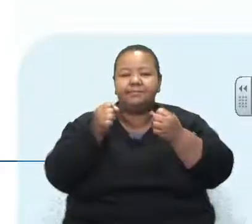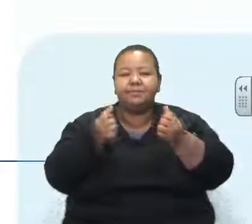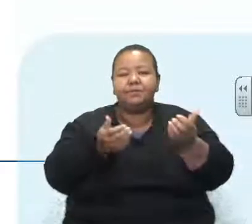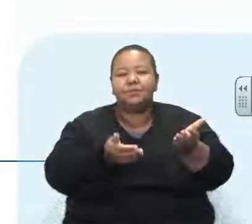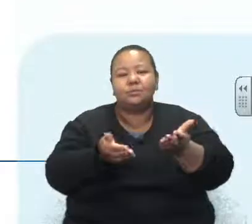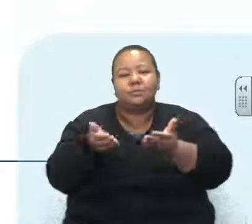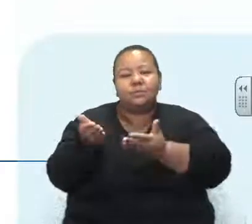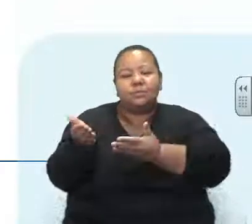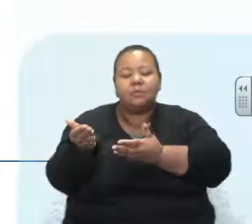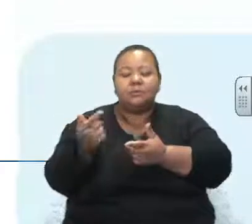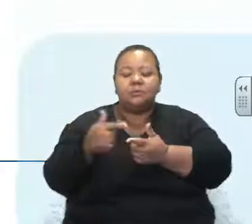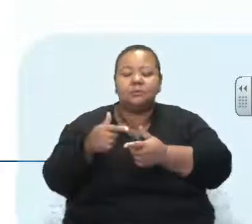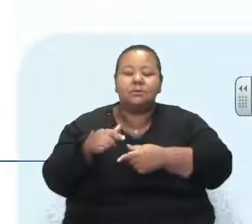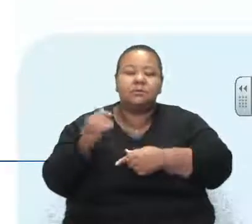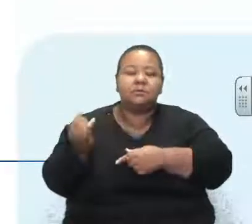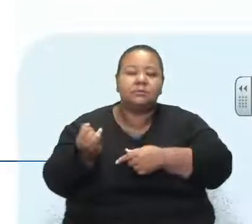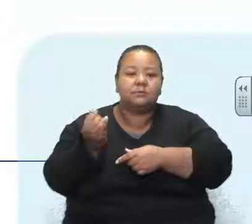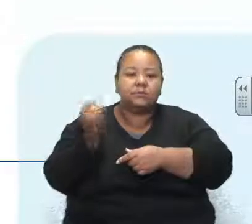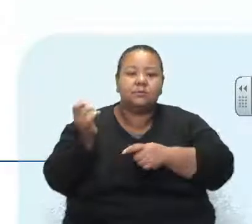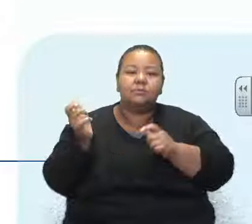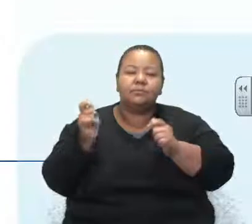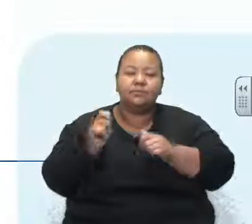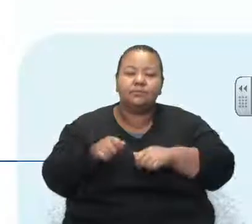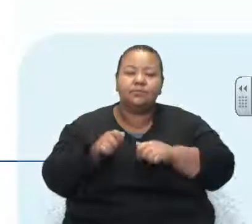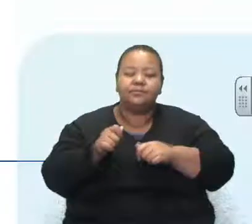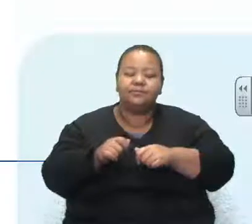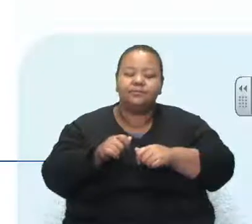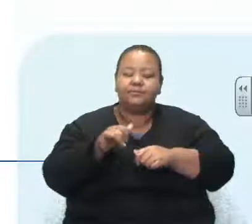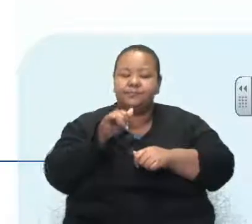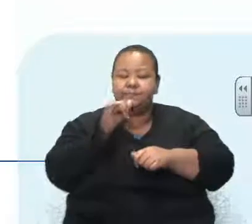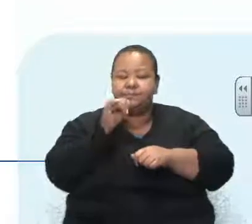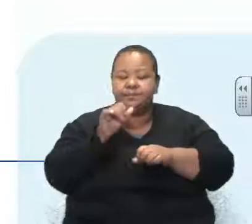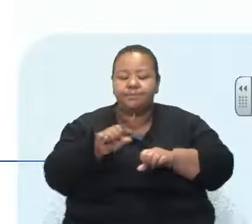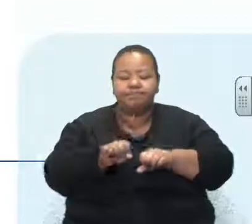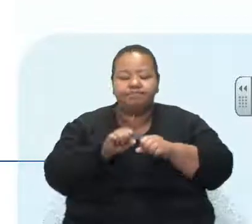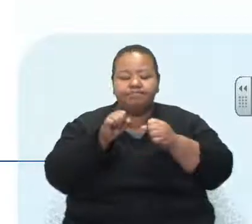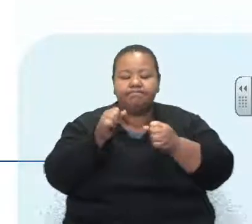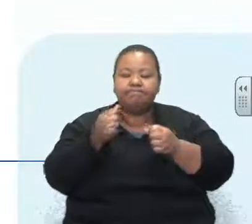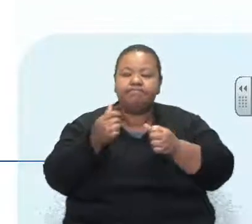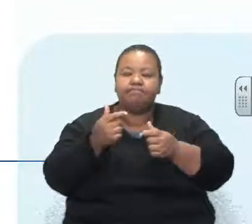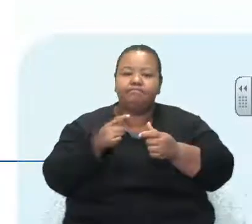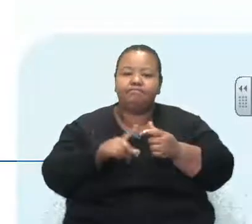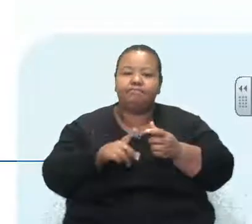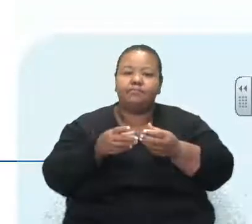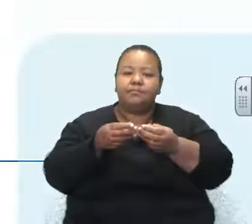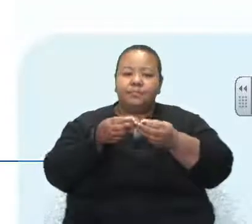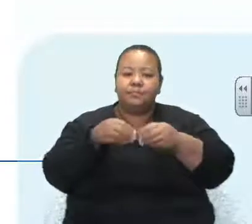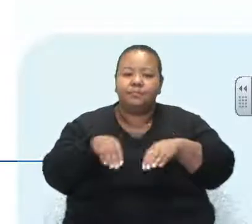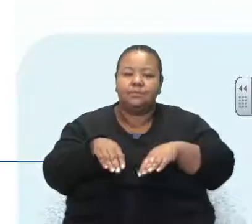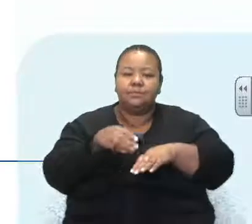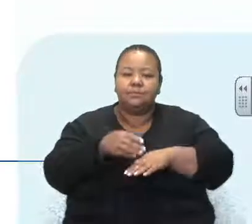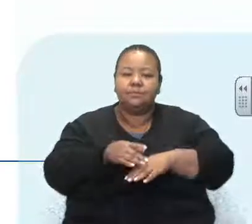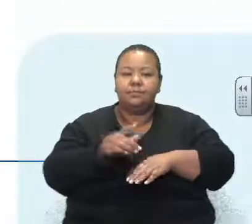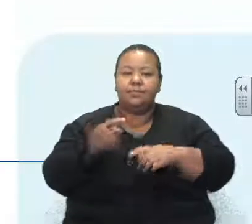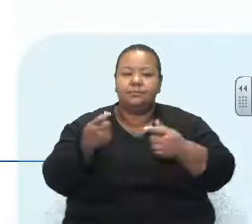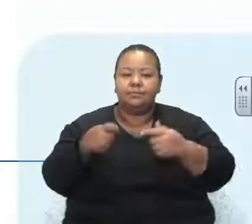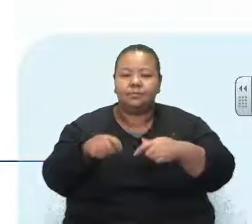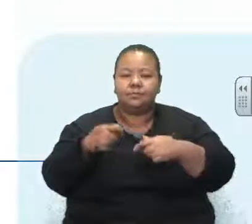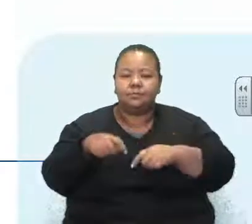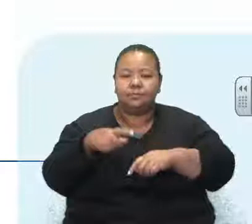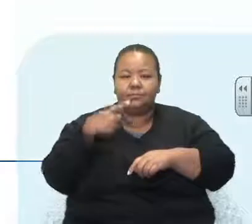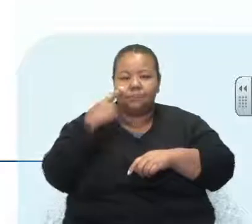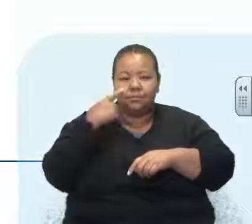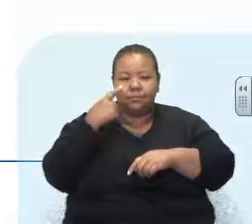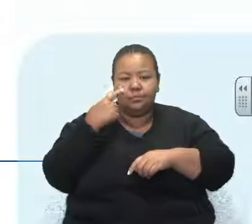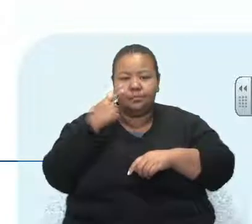é importante eu analisar as avarias? Porque vai poder ter algum estrago, algum dano, algum tipo de prejuízo, e eu tenho que